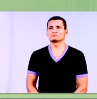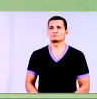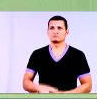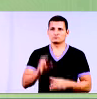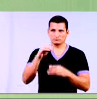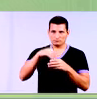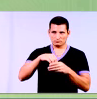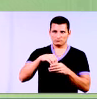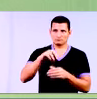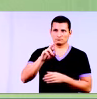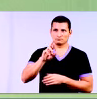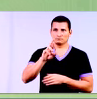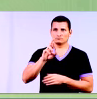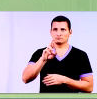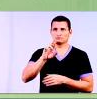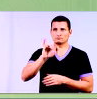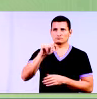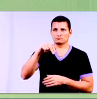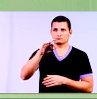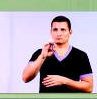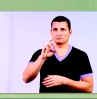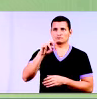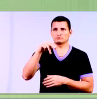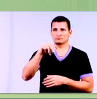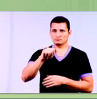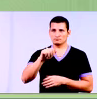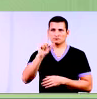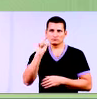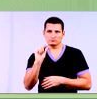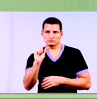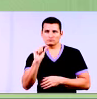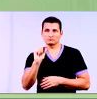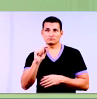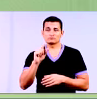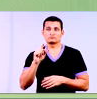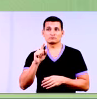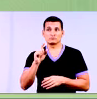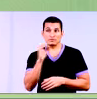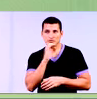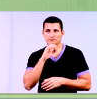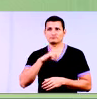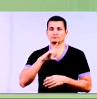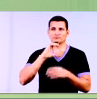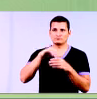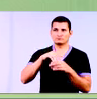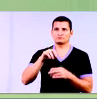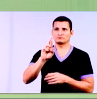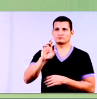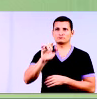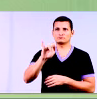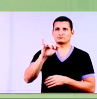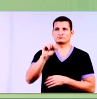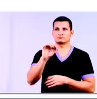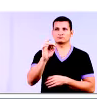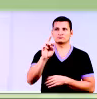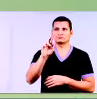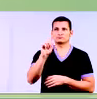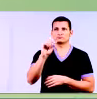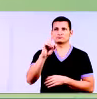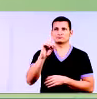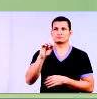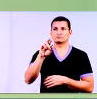interna, dentro do processador, memória muito pequena, porém muito rápida, que existe lá dentro, que são os registradores.